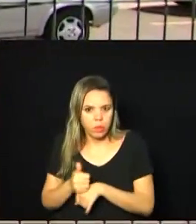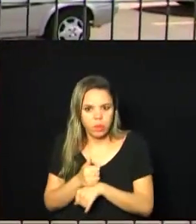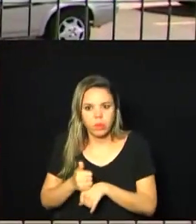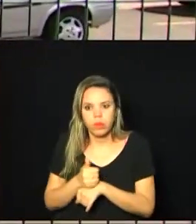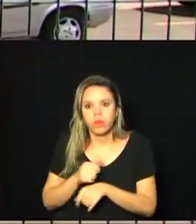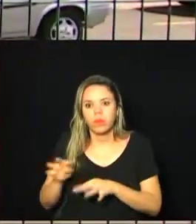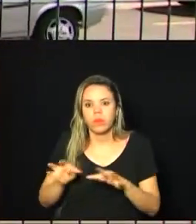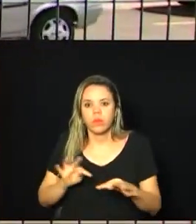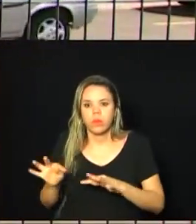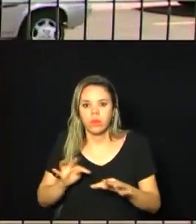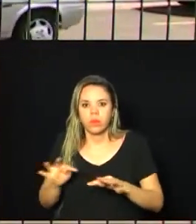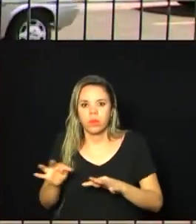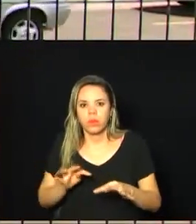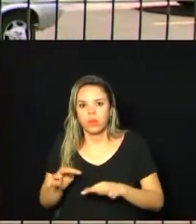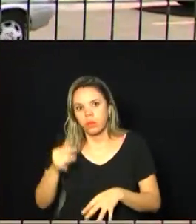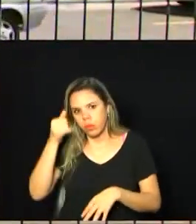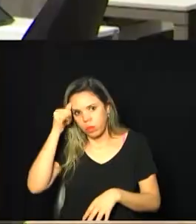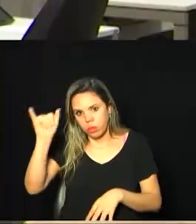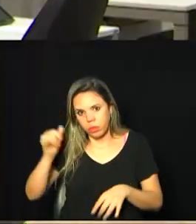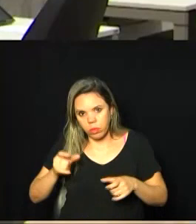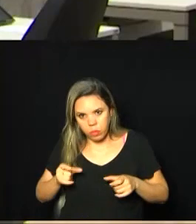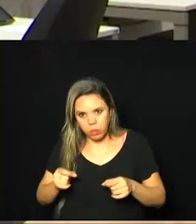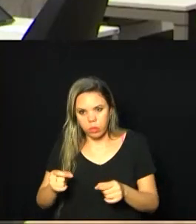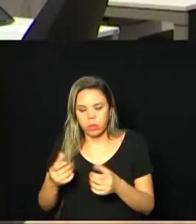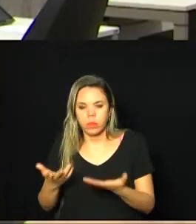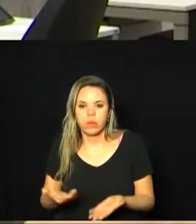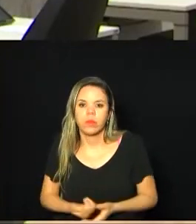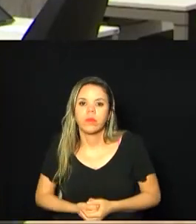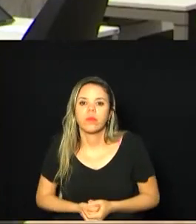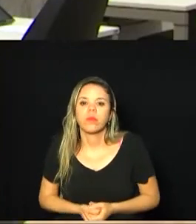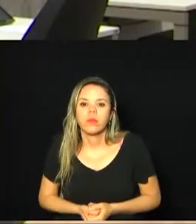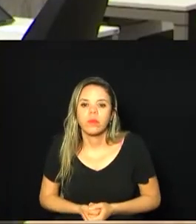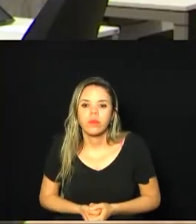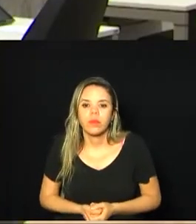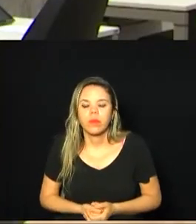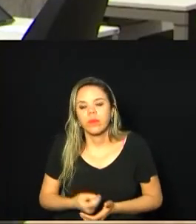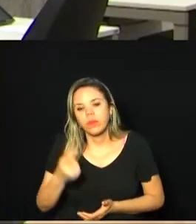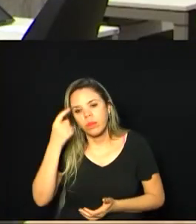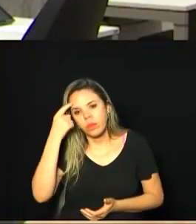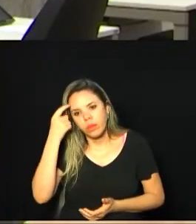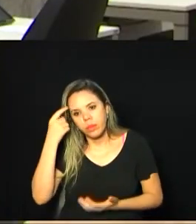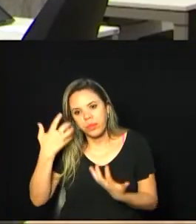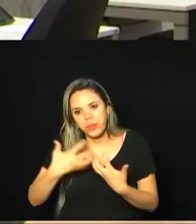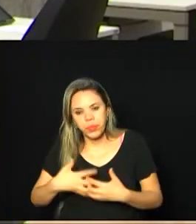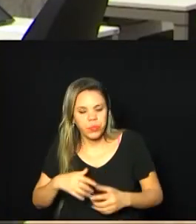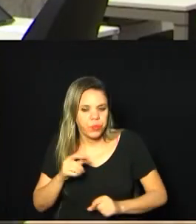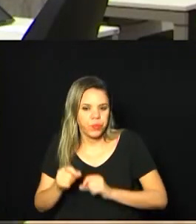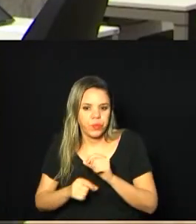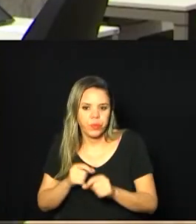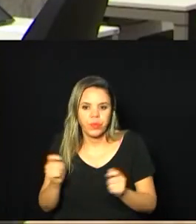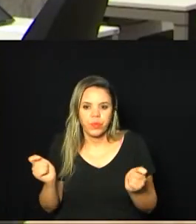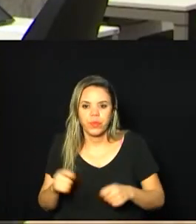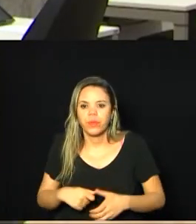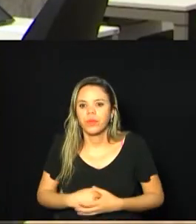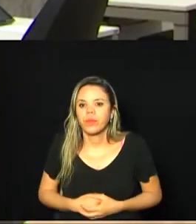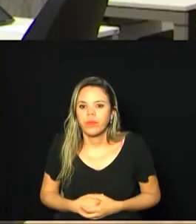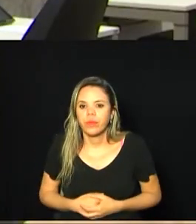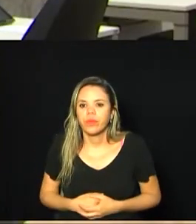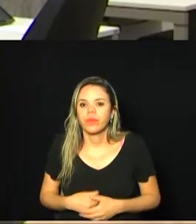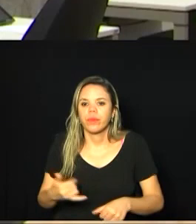no tratamento e prevenção de câncer. E também pensar as condições